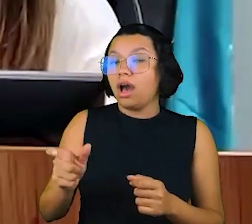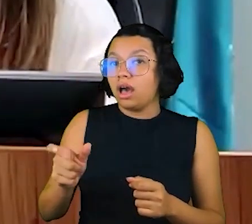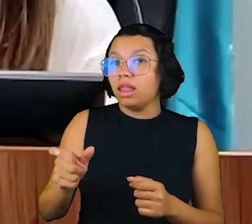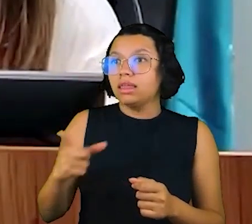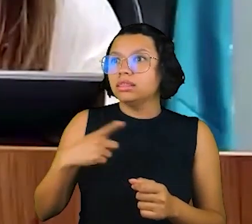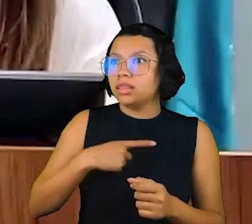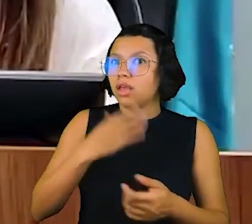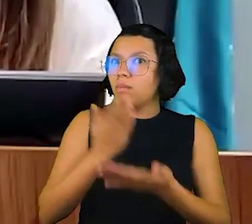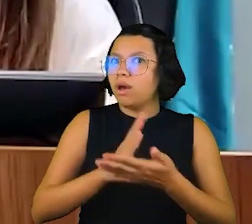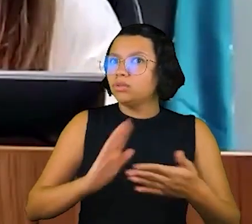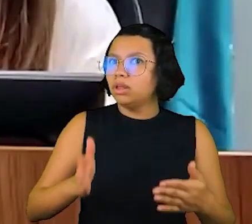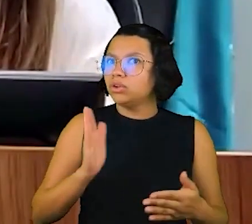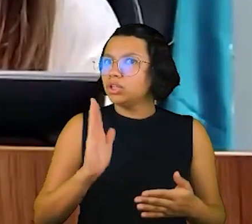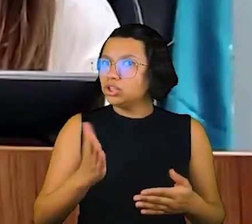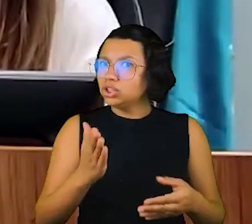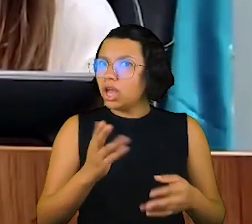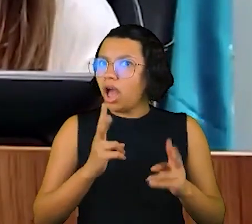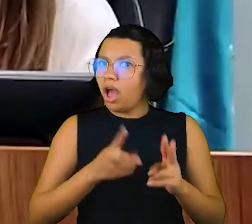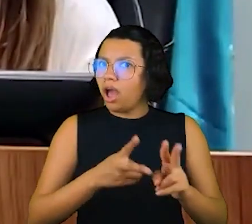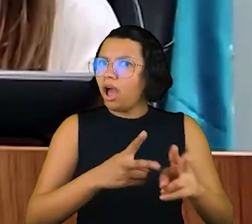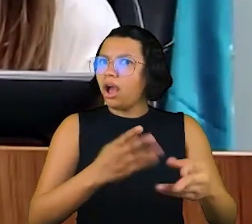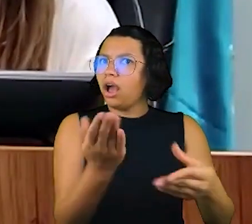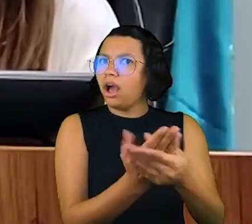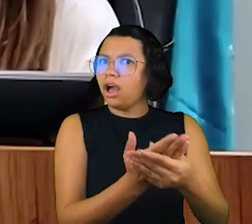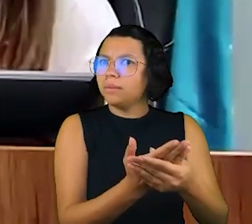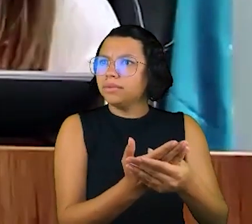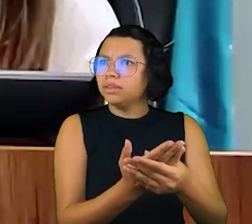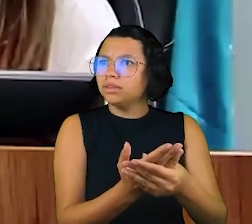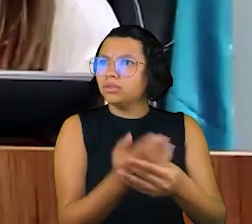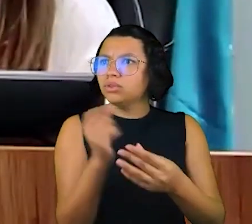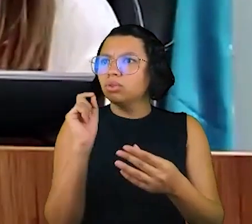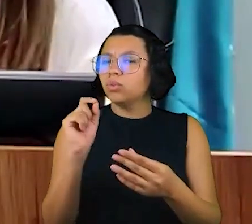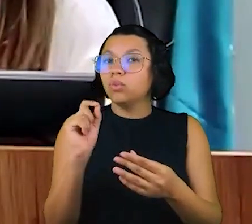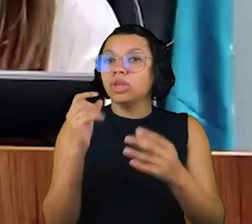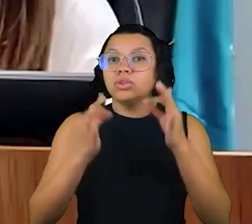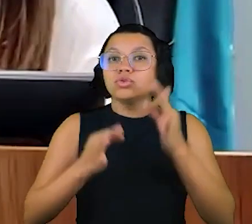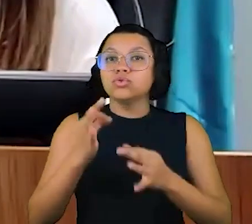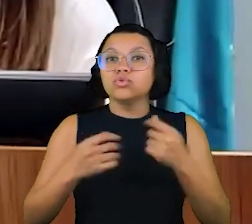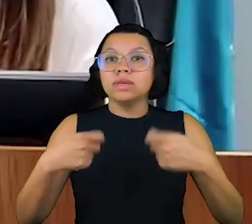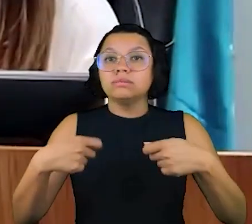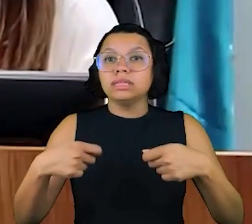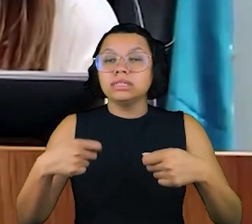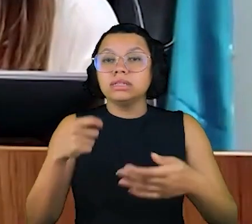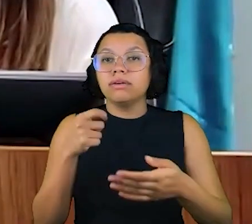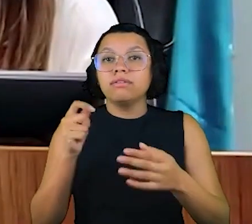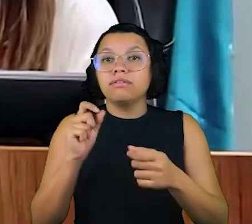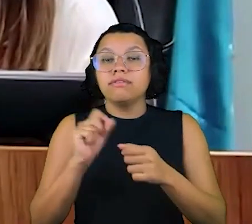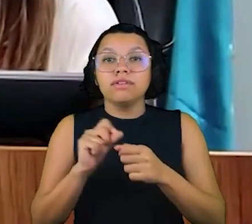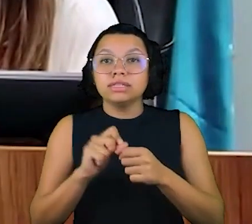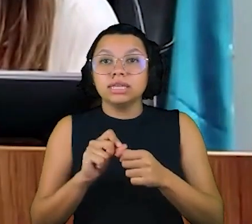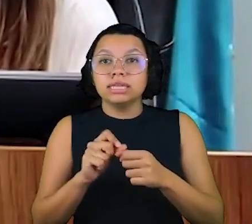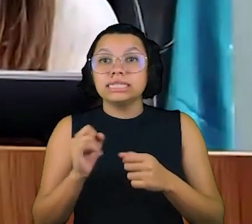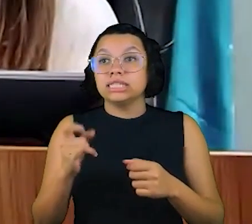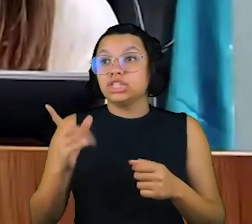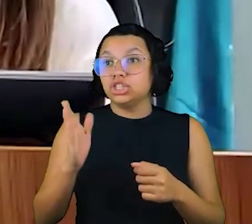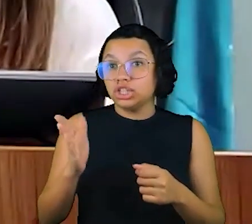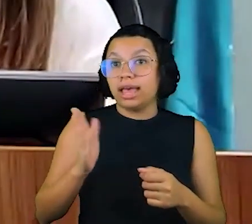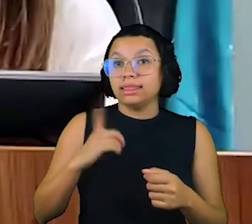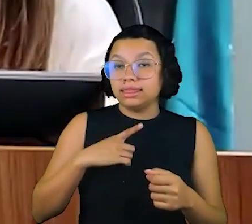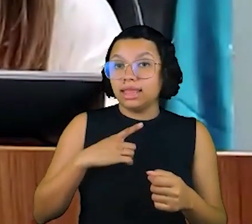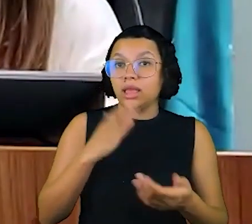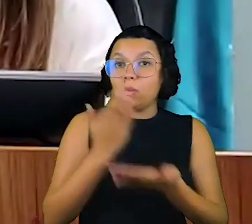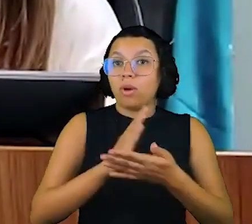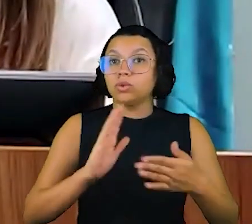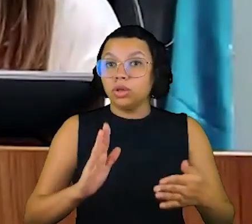uma anulatória lá, já proposta. O que naturalmente o juiz de execução tem que fazer? Se você tem